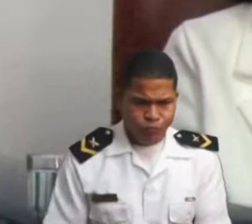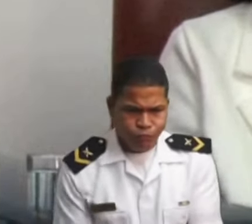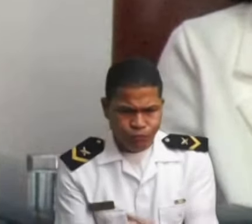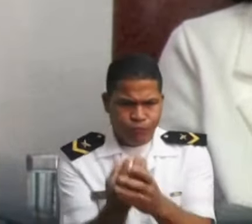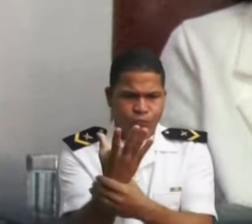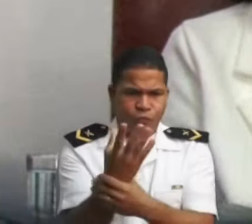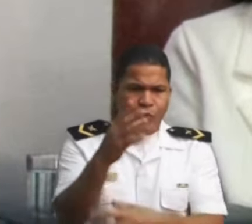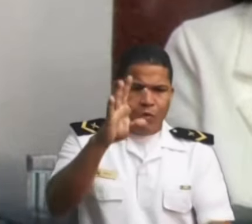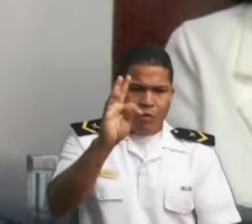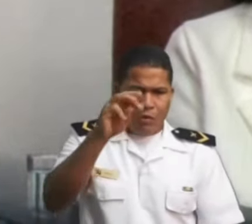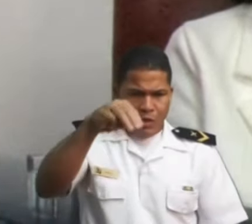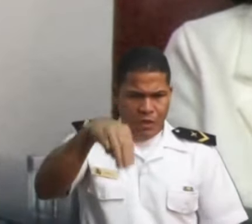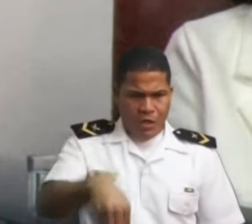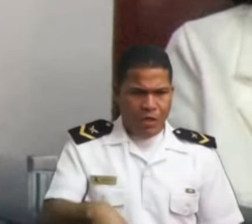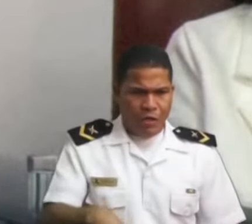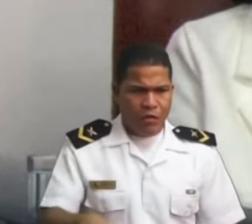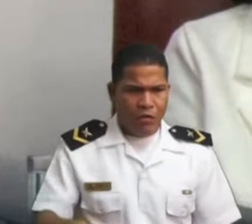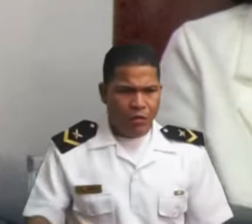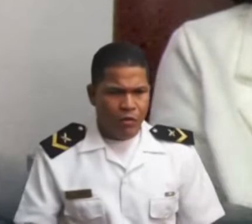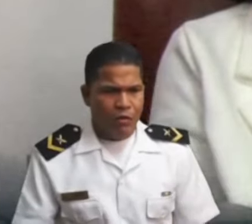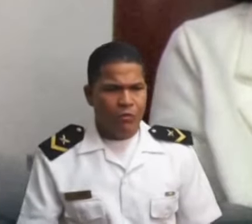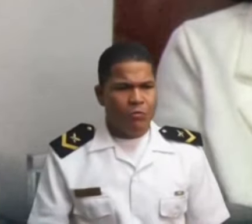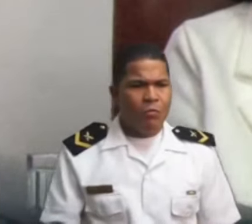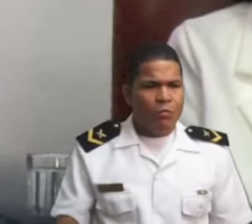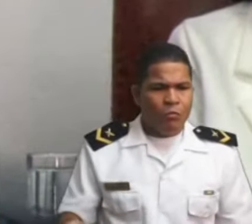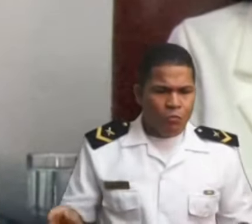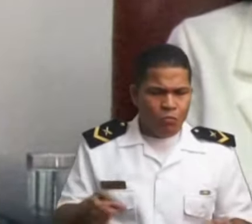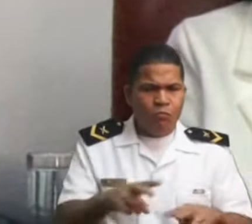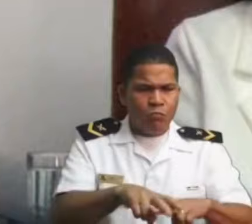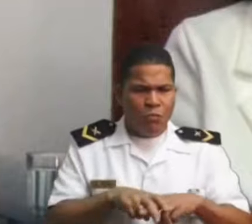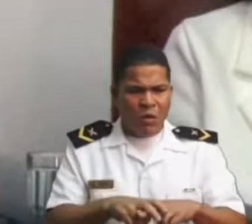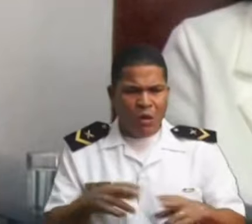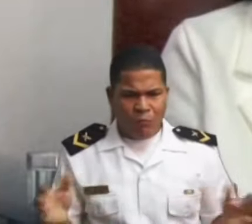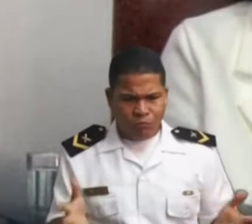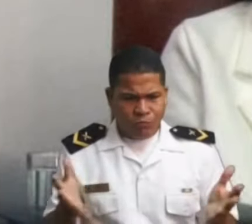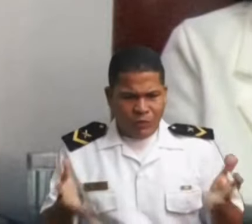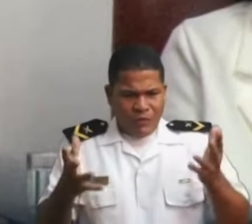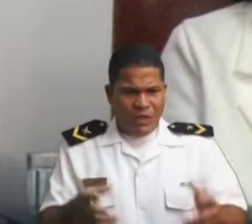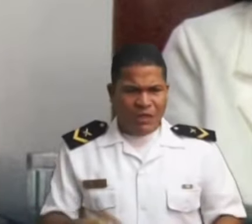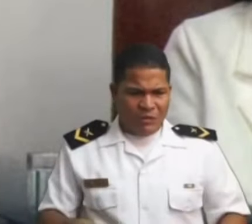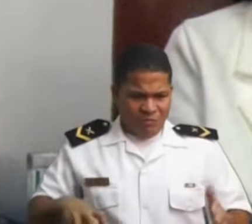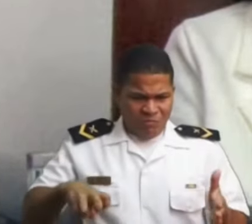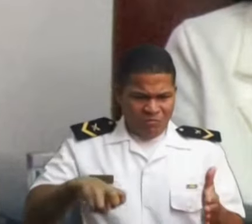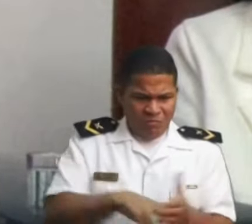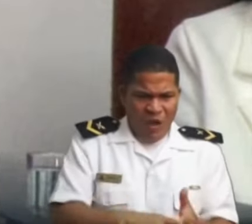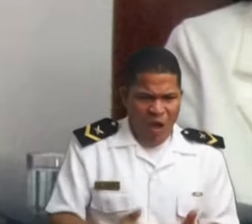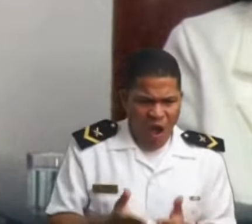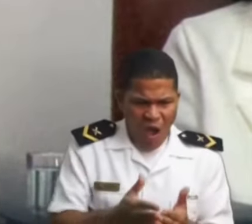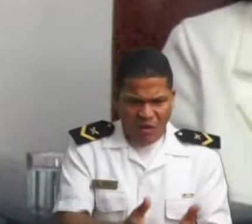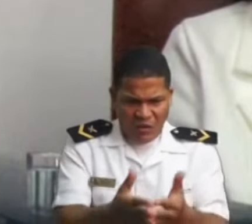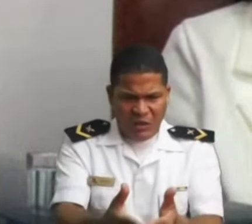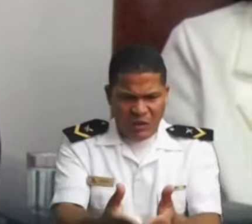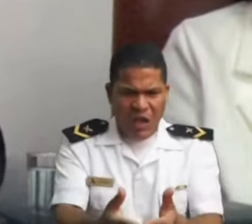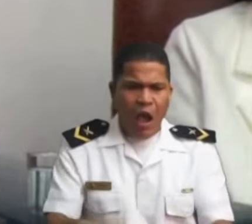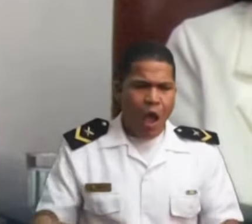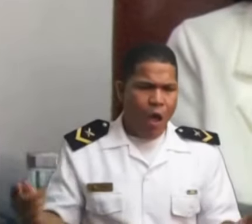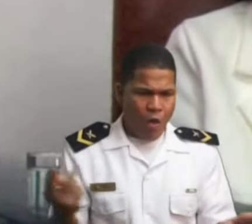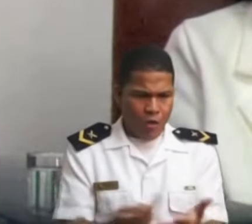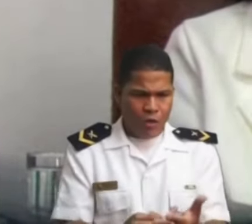24.585, cujo evento catalisador foi o acidente com o navio alemão Baden, ocorrido em